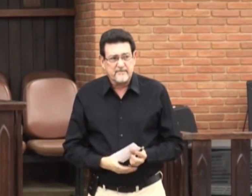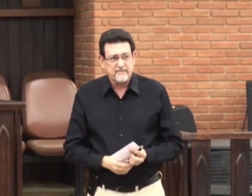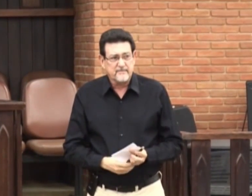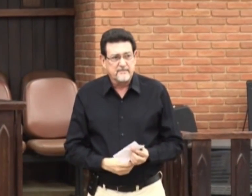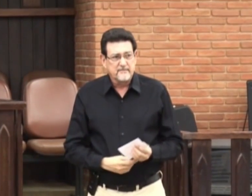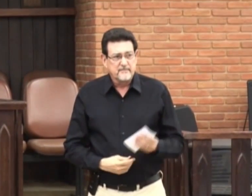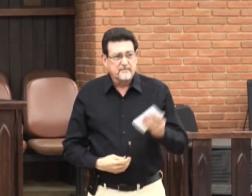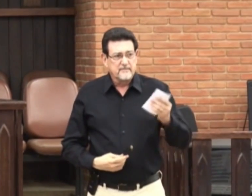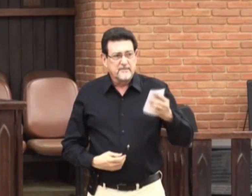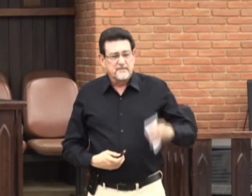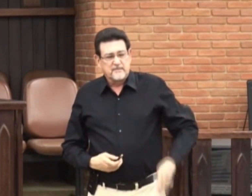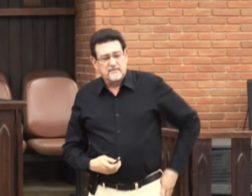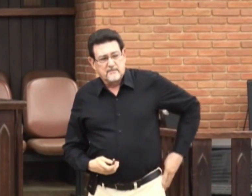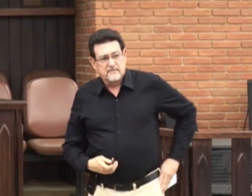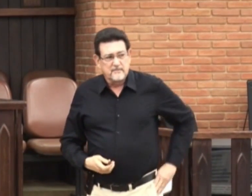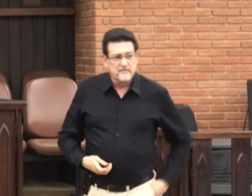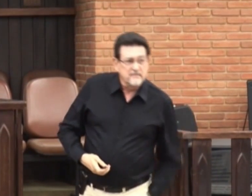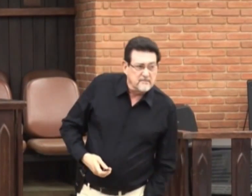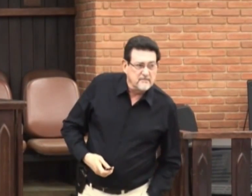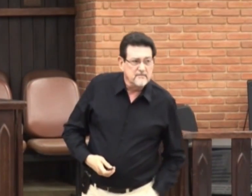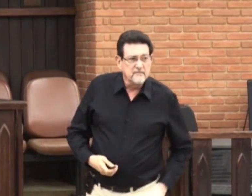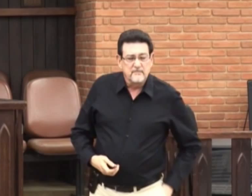carta.